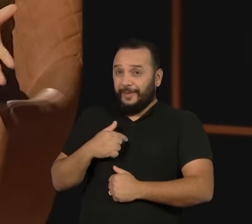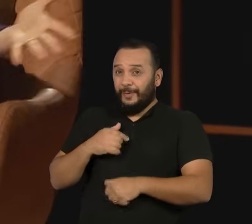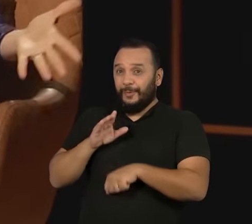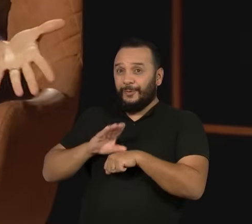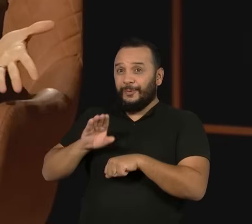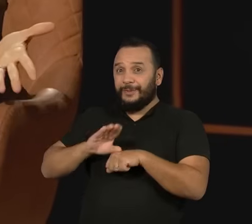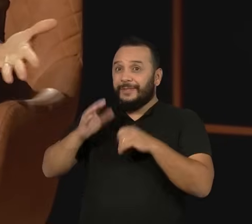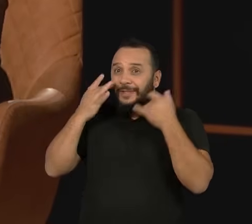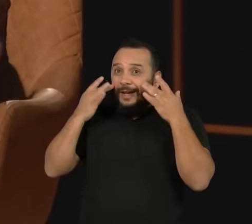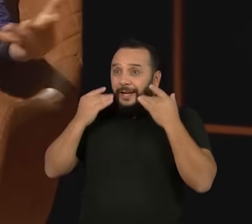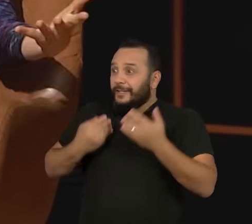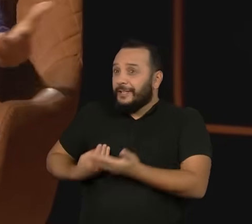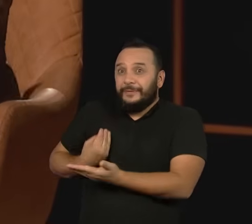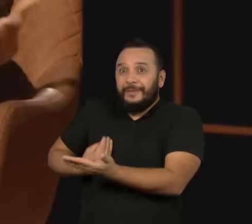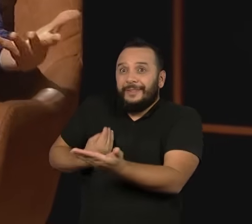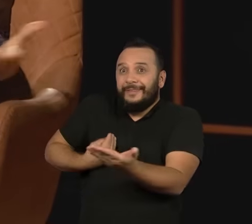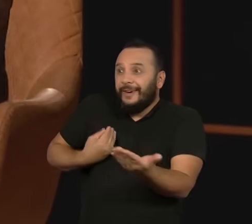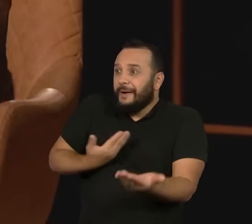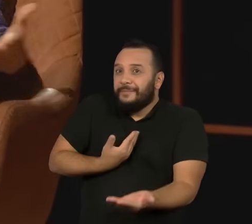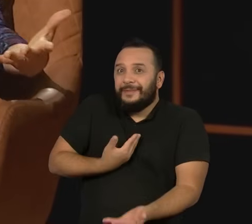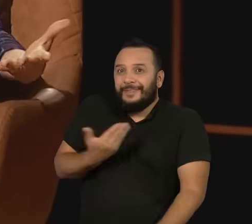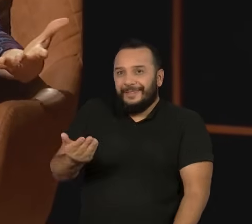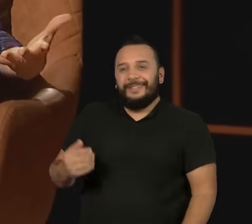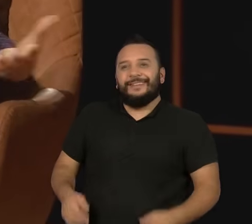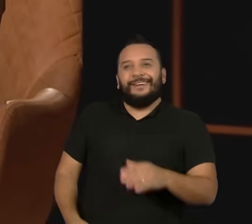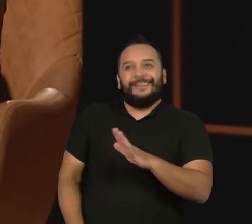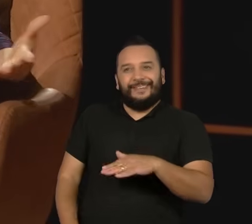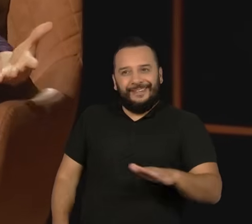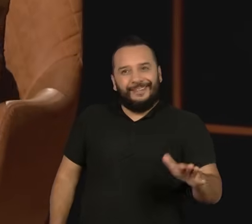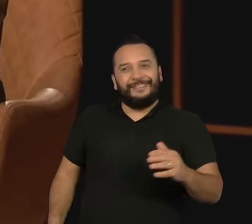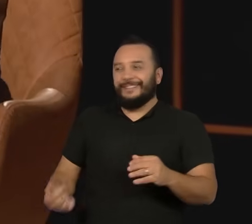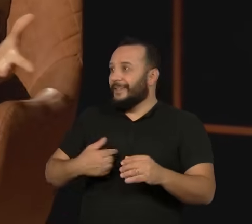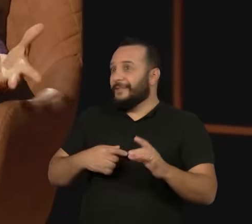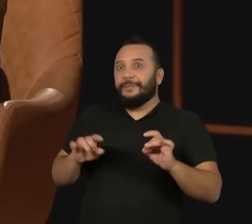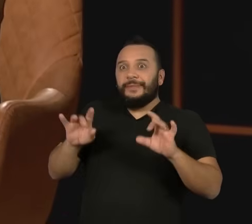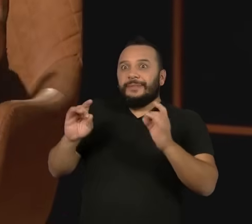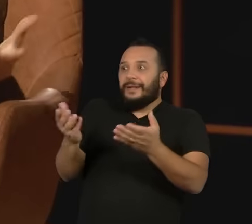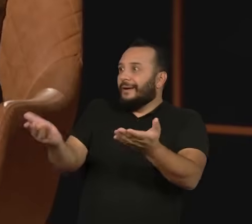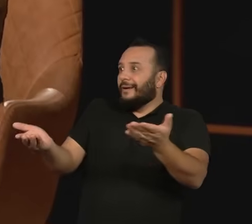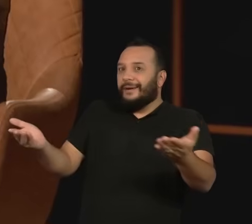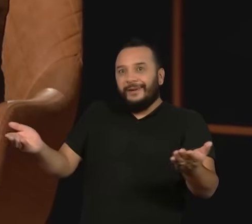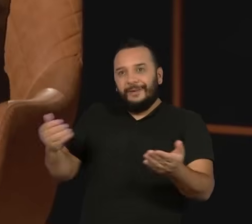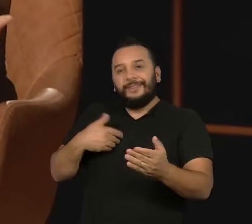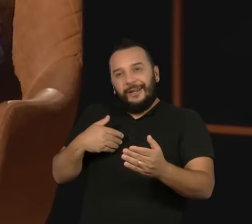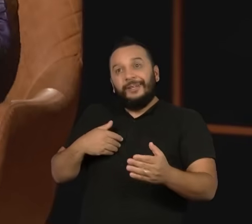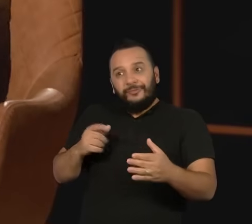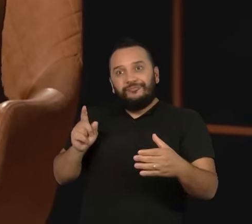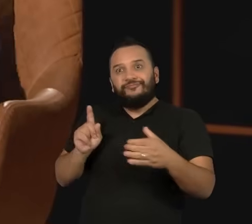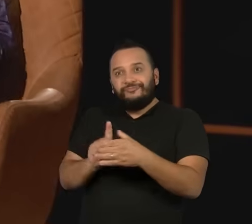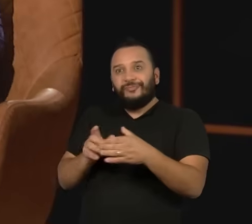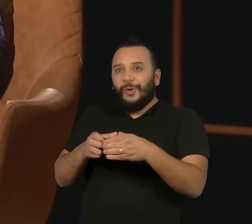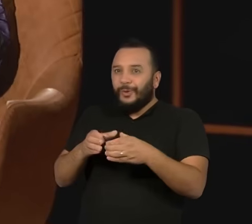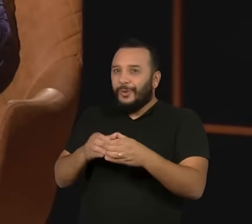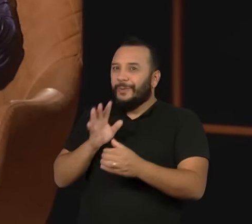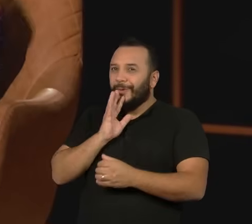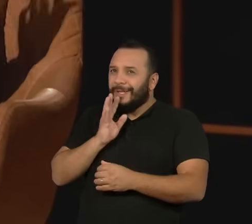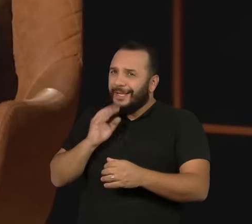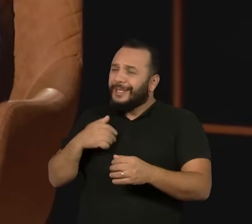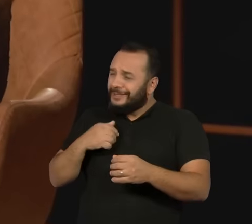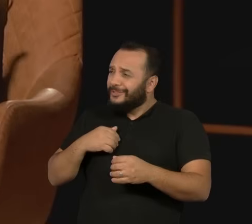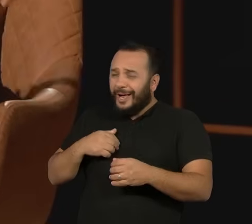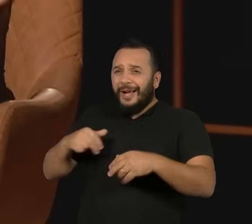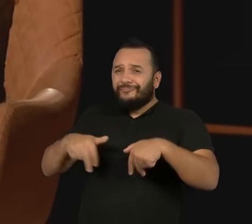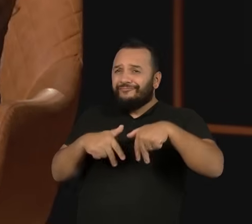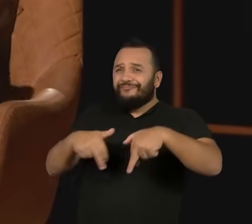de teatro, elas estavam lá. Então, imagina, para uma criança, isso é tudo. É o que faz também você curtir. Porque a gente ia juntas, a